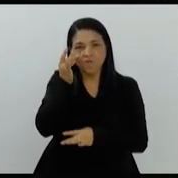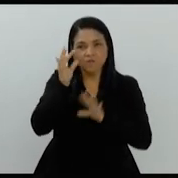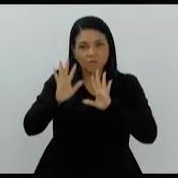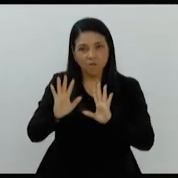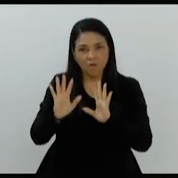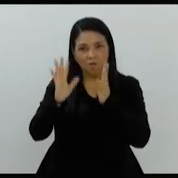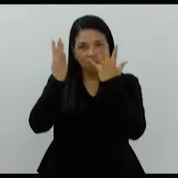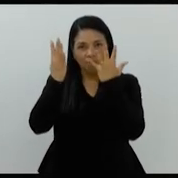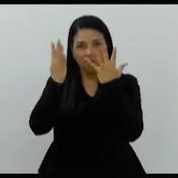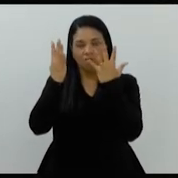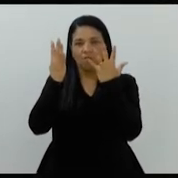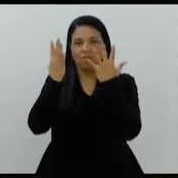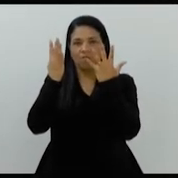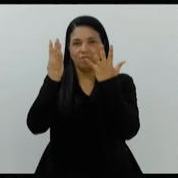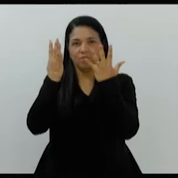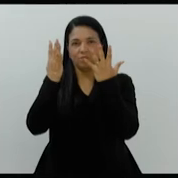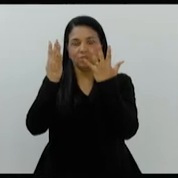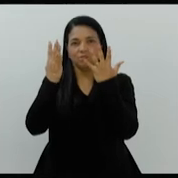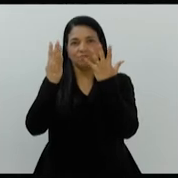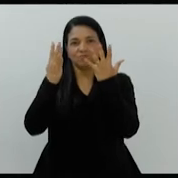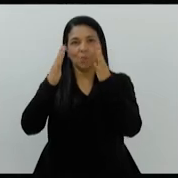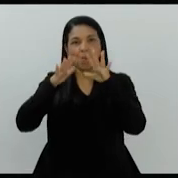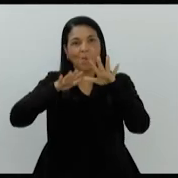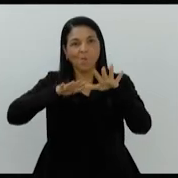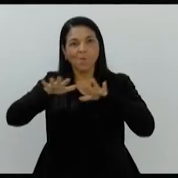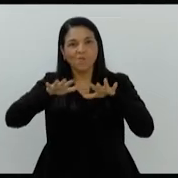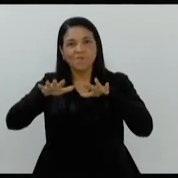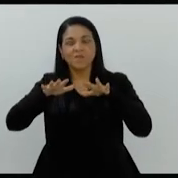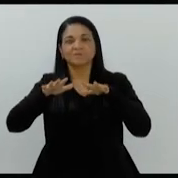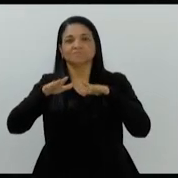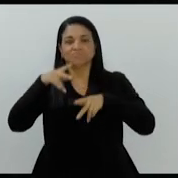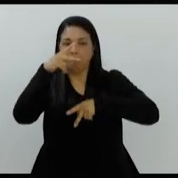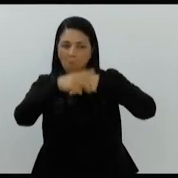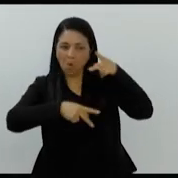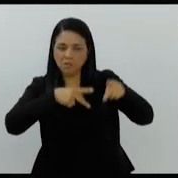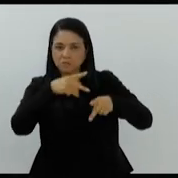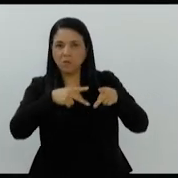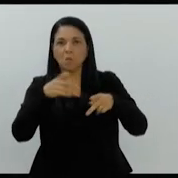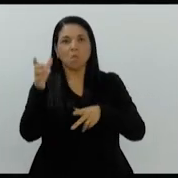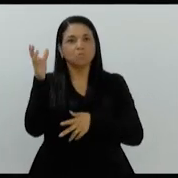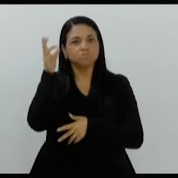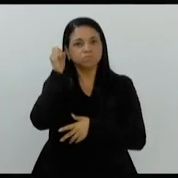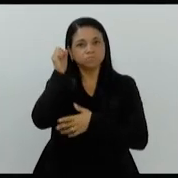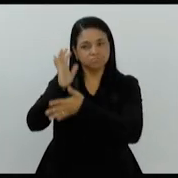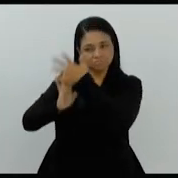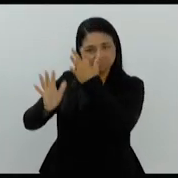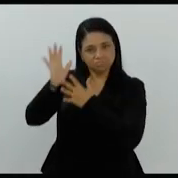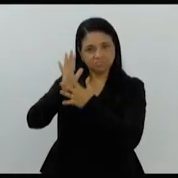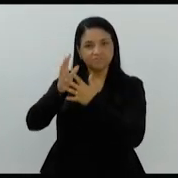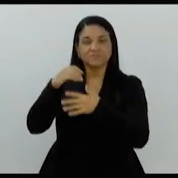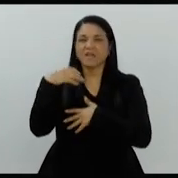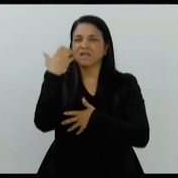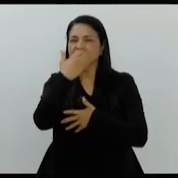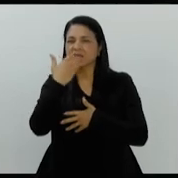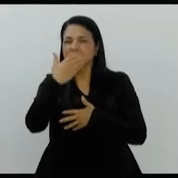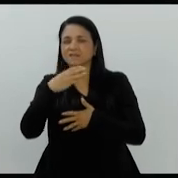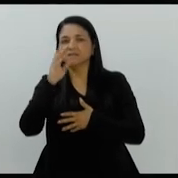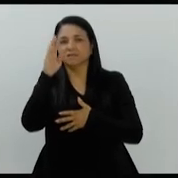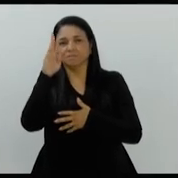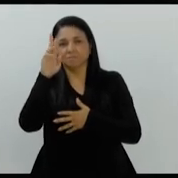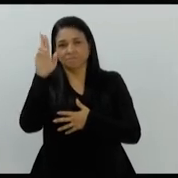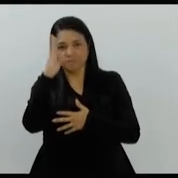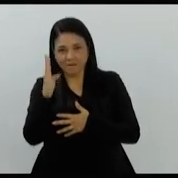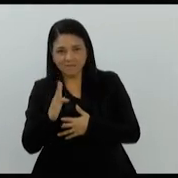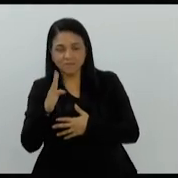com grande mobilização de público. A lista inclui Canta Brasil, Canta Rio,